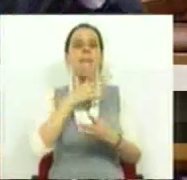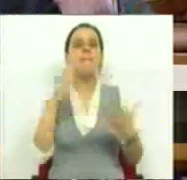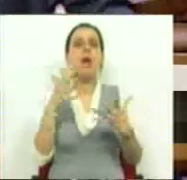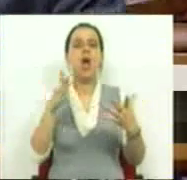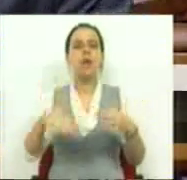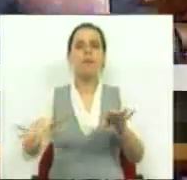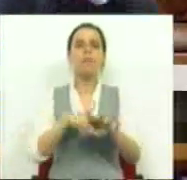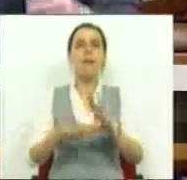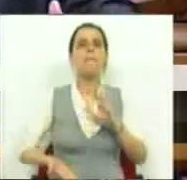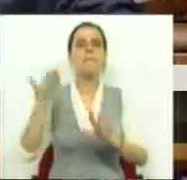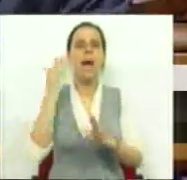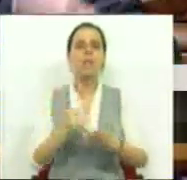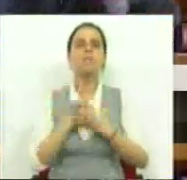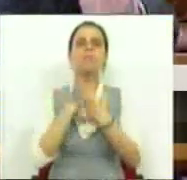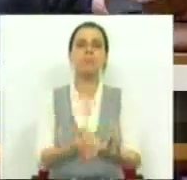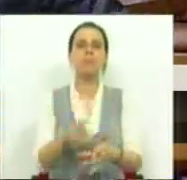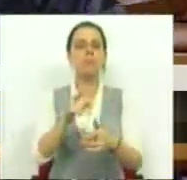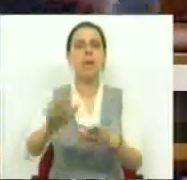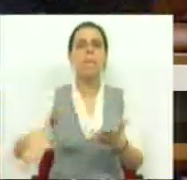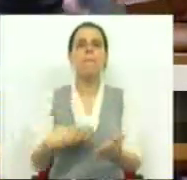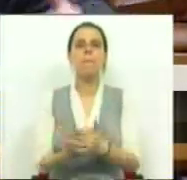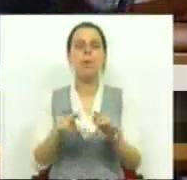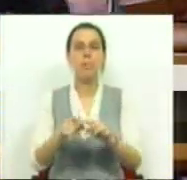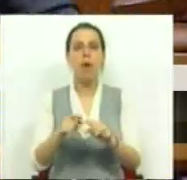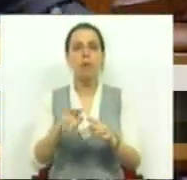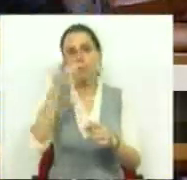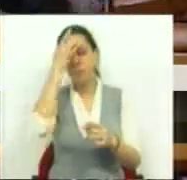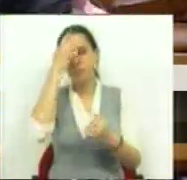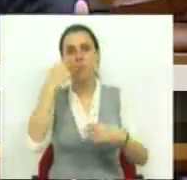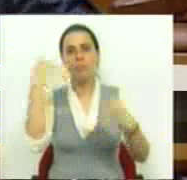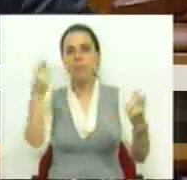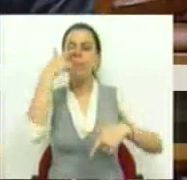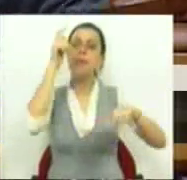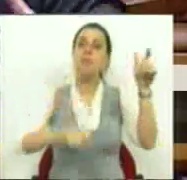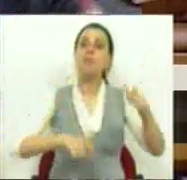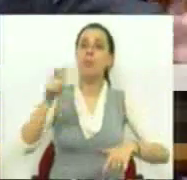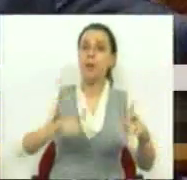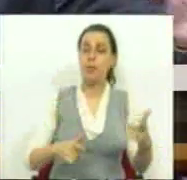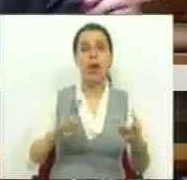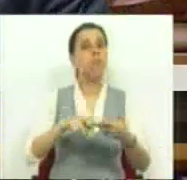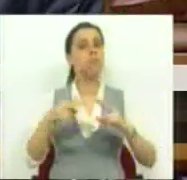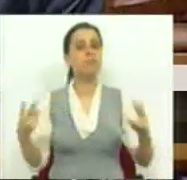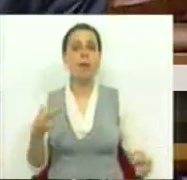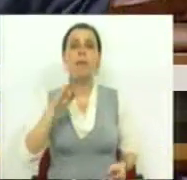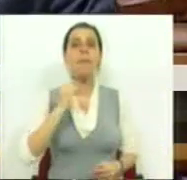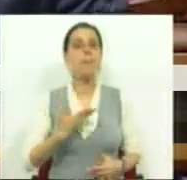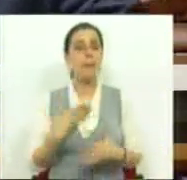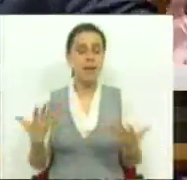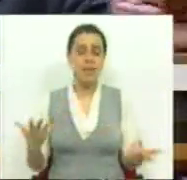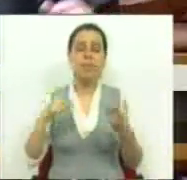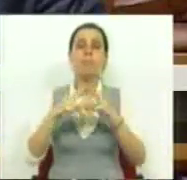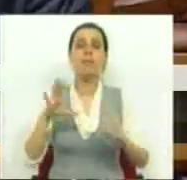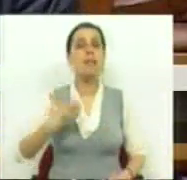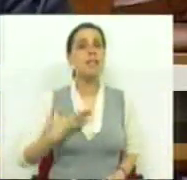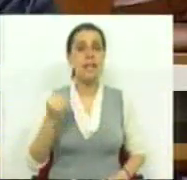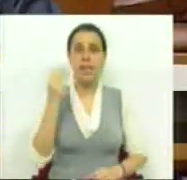maiores participantes e apoiantes dessas propostas de que haja consulta às populações? Autarcas do PSD, autarcas